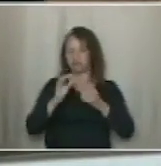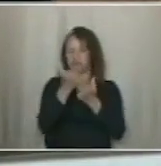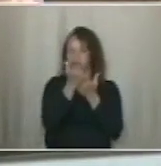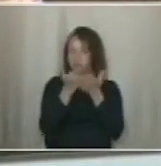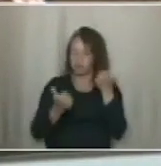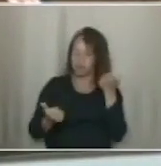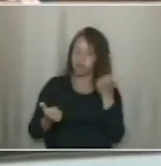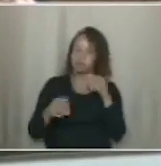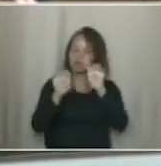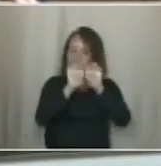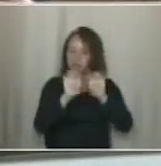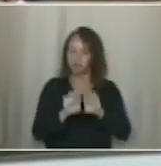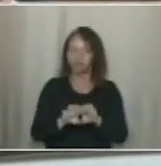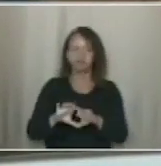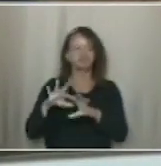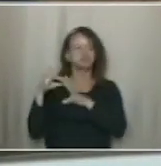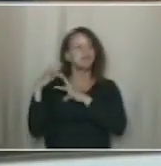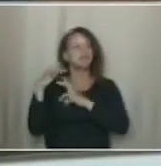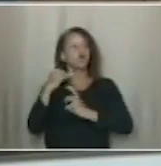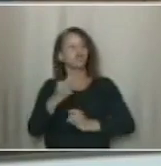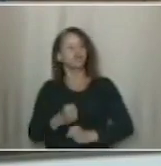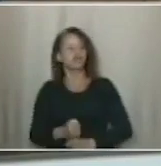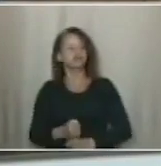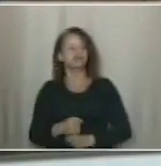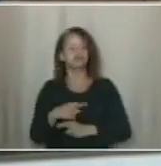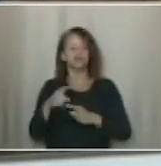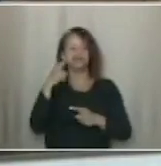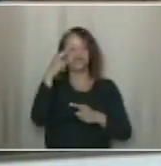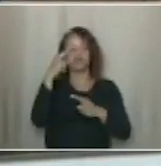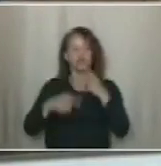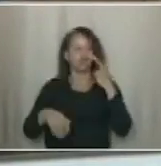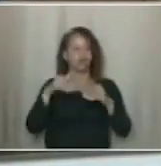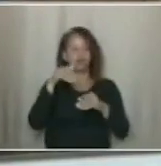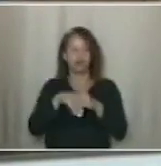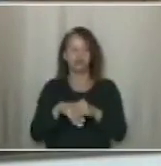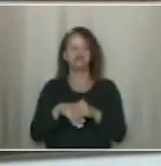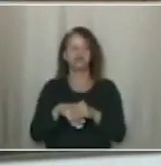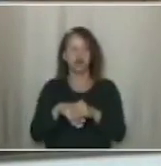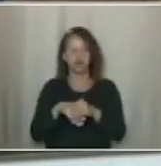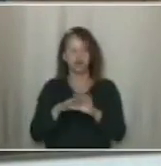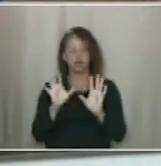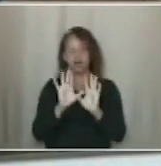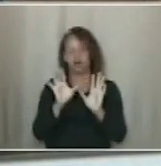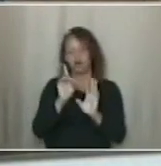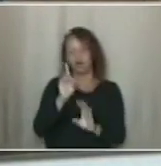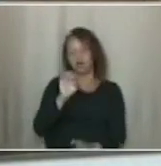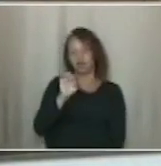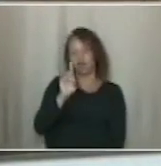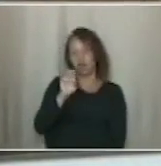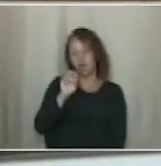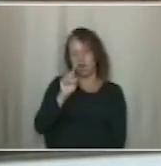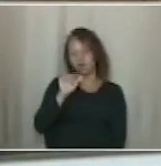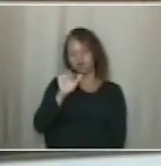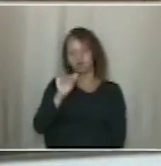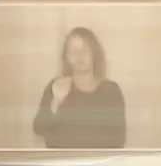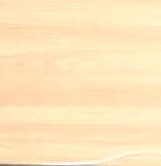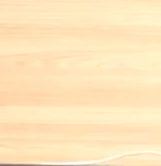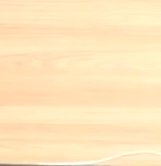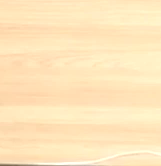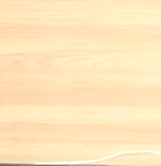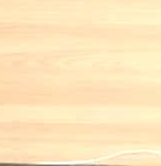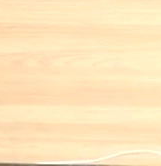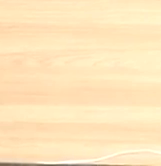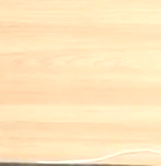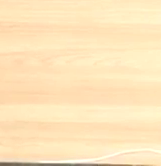que é mais uma estrutura de poder aí voltarei contra e sem teria argumentos não ideológico mais técnico para votar contra